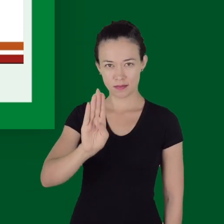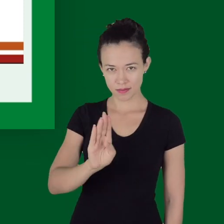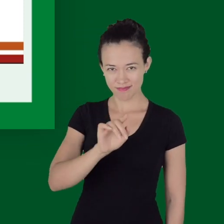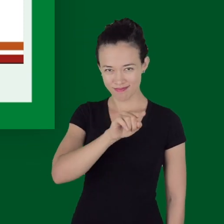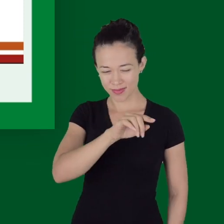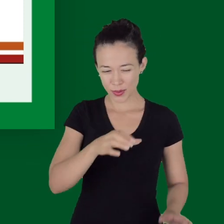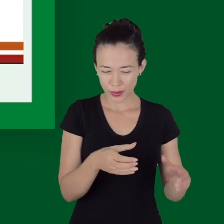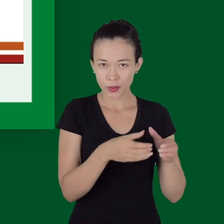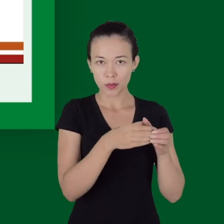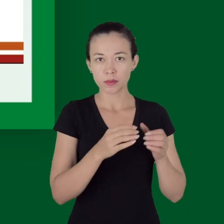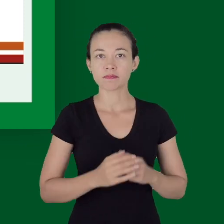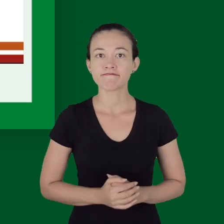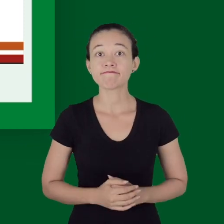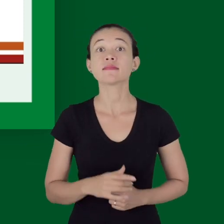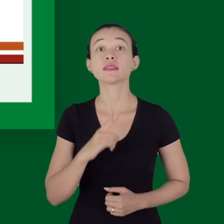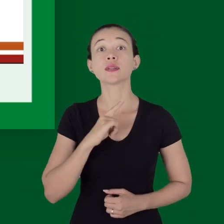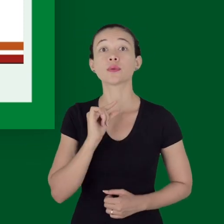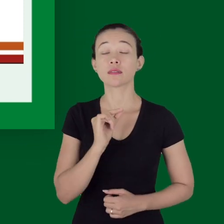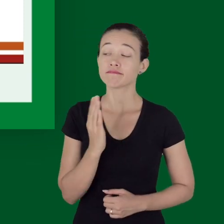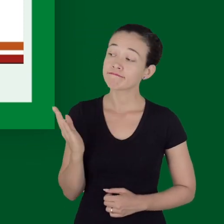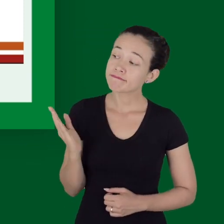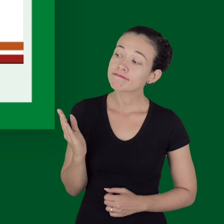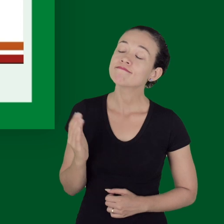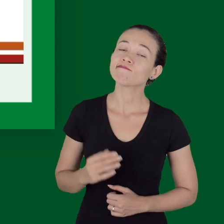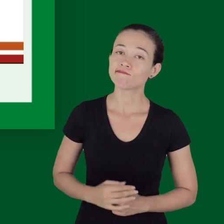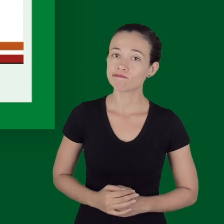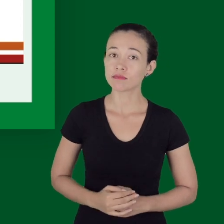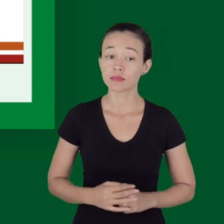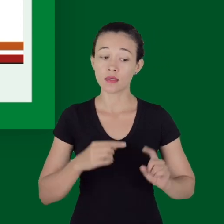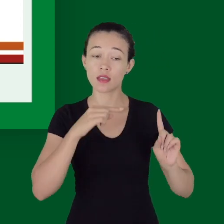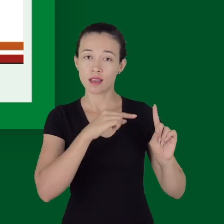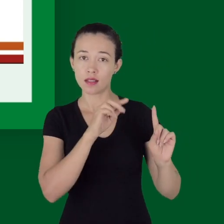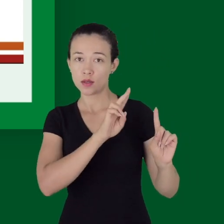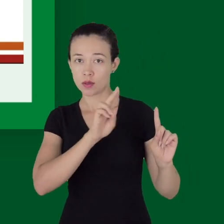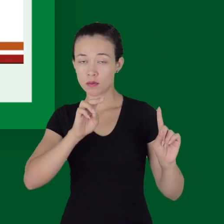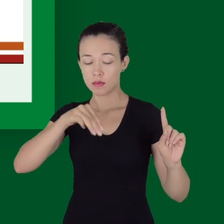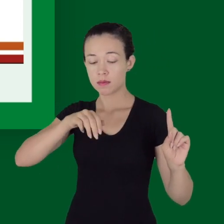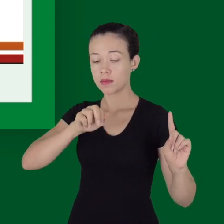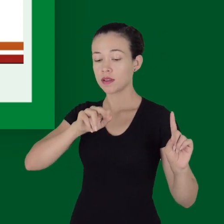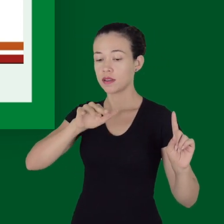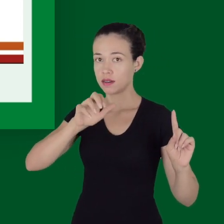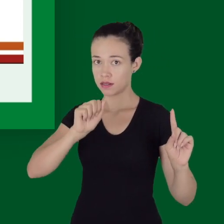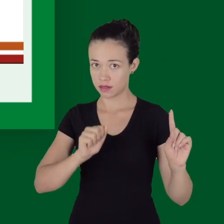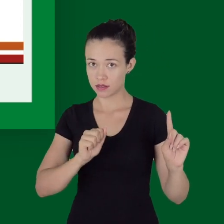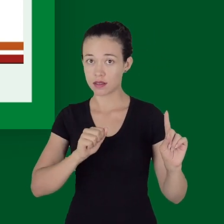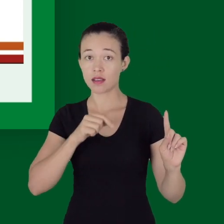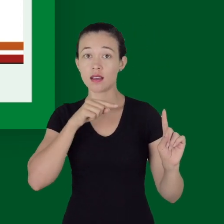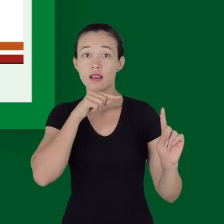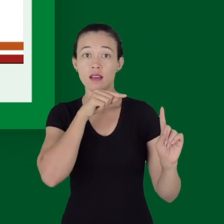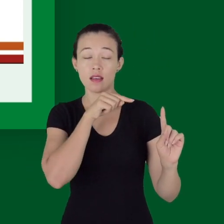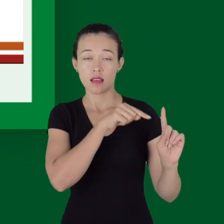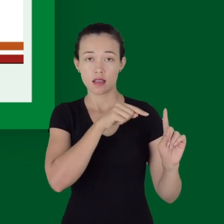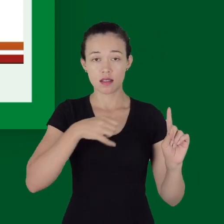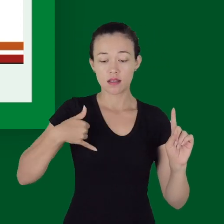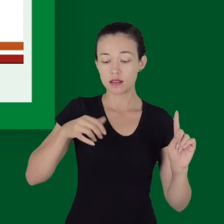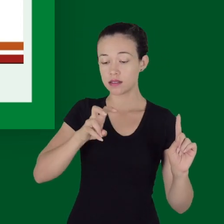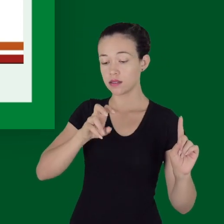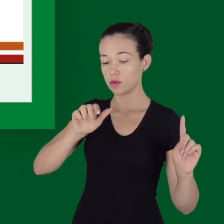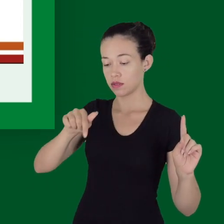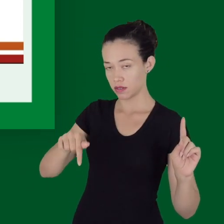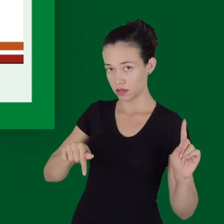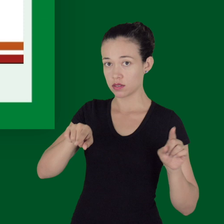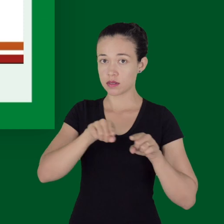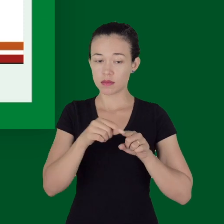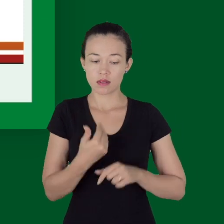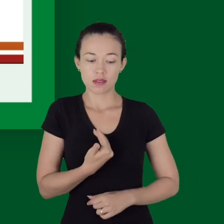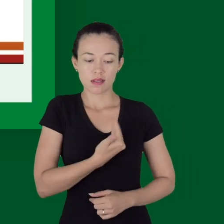ocorrência, prioridade grave, né? Paciente Maria, 57 anos, apresenta uma fraqueza súbita do lado esquerdo